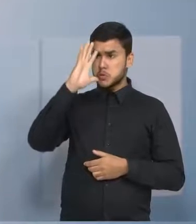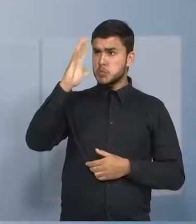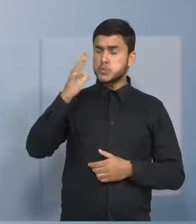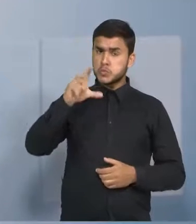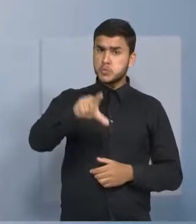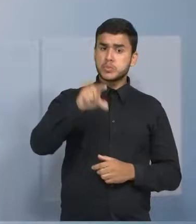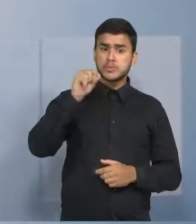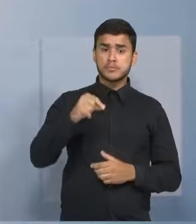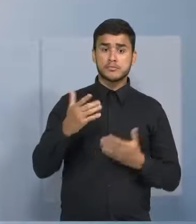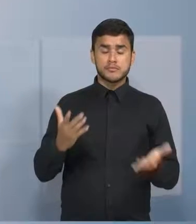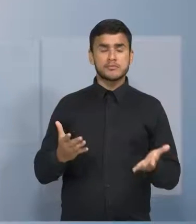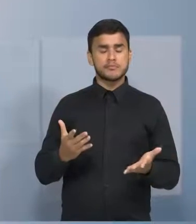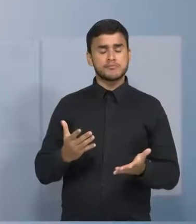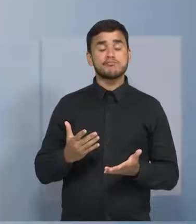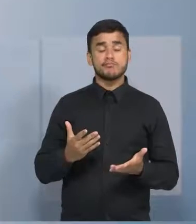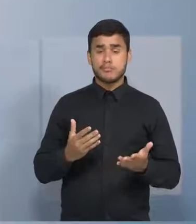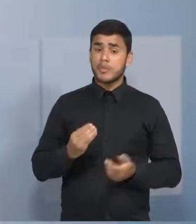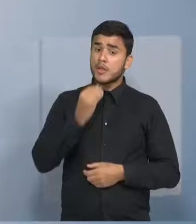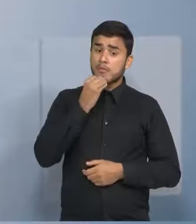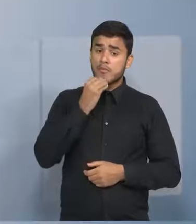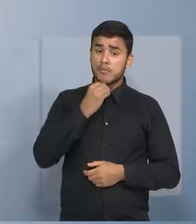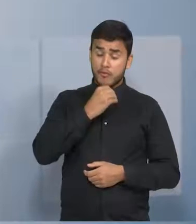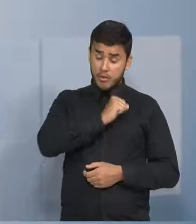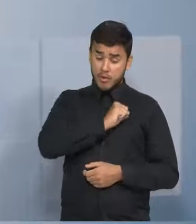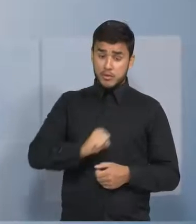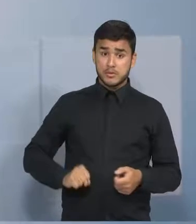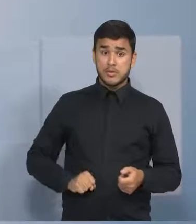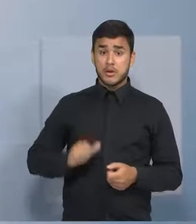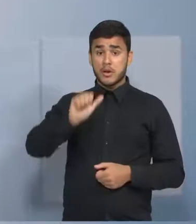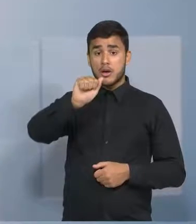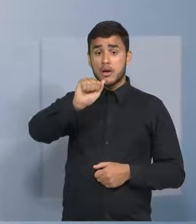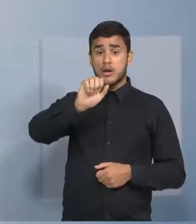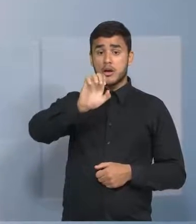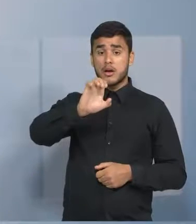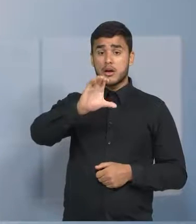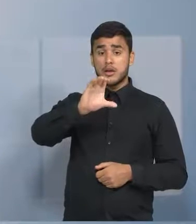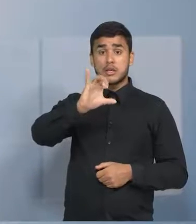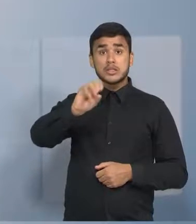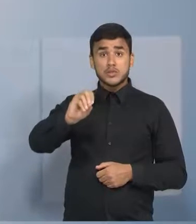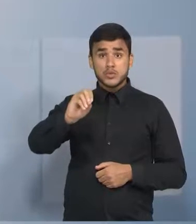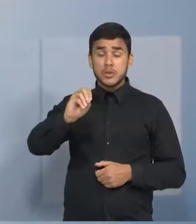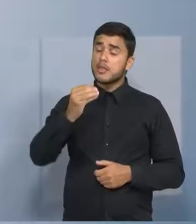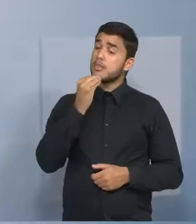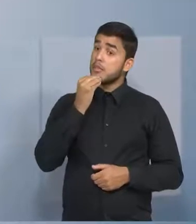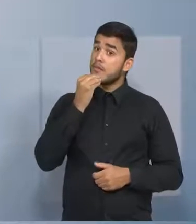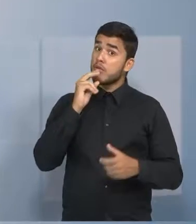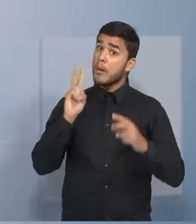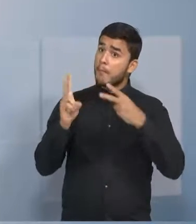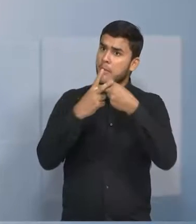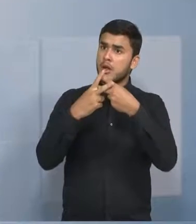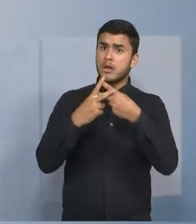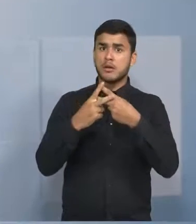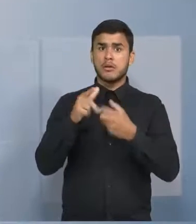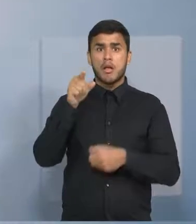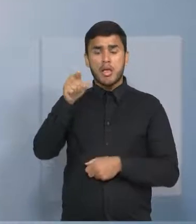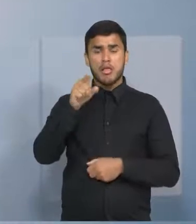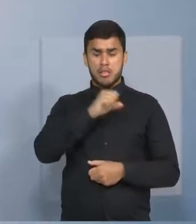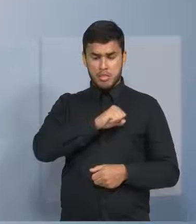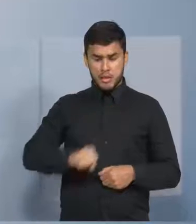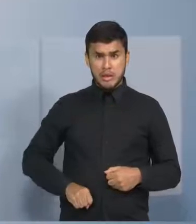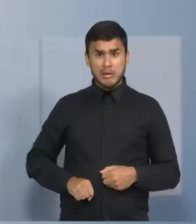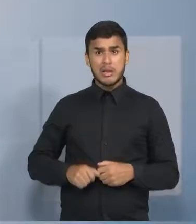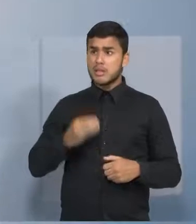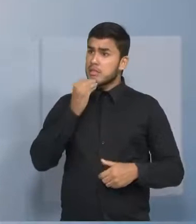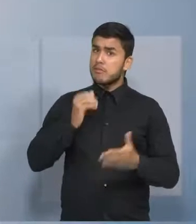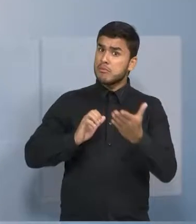sua automática prisão, o fator Lula seria bem menor. Eu concordo com você. Eu acho que